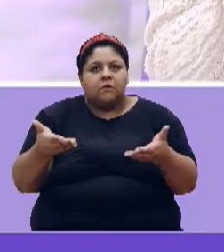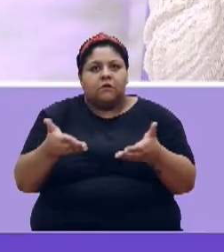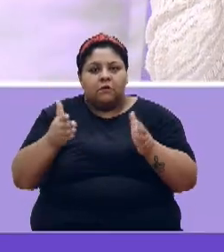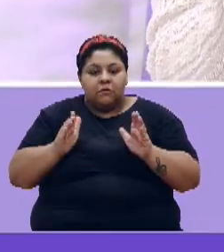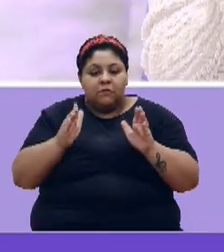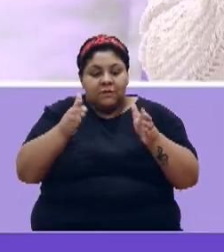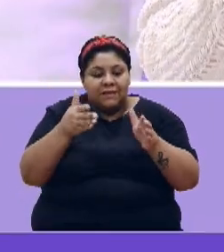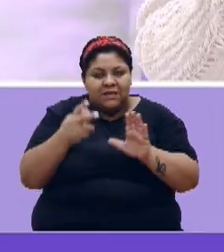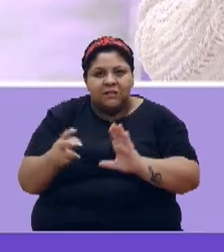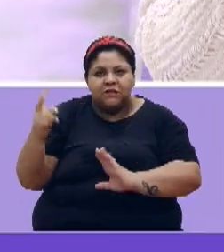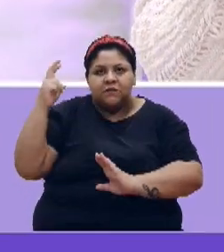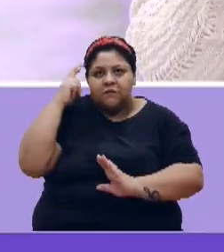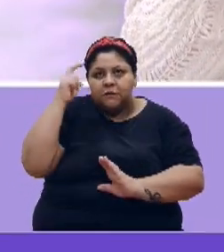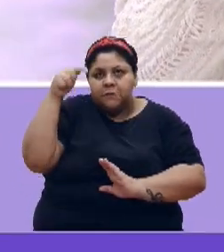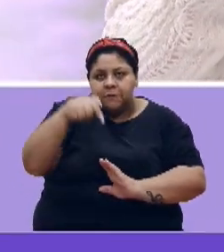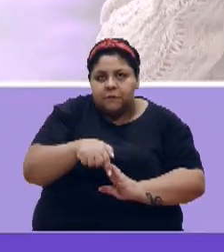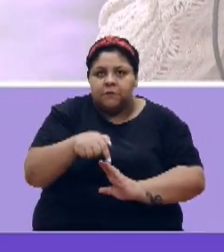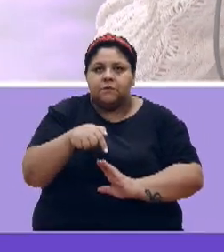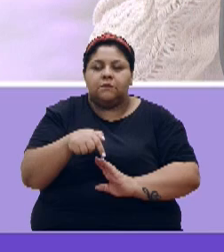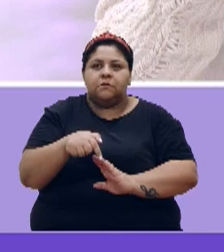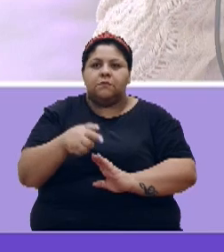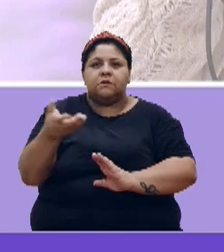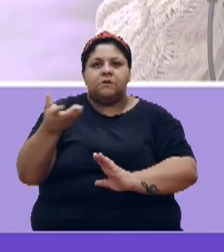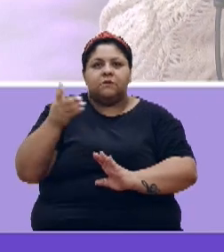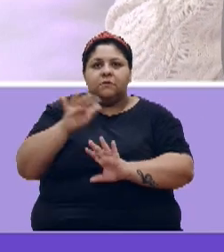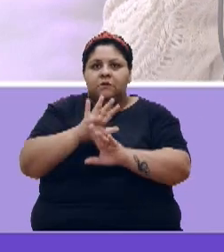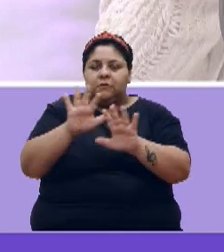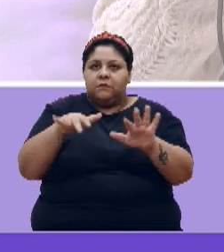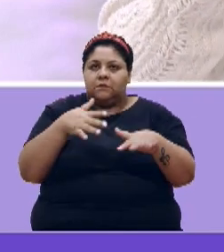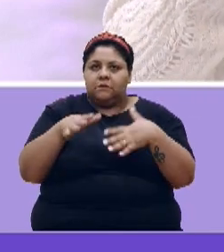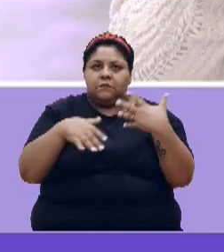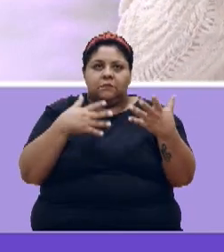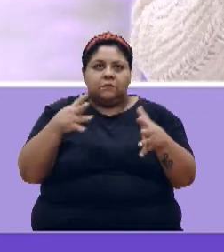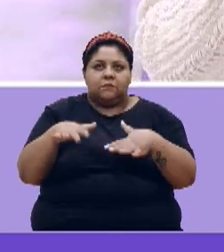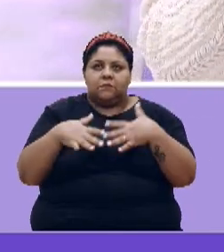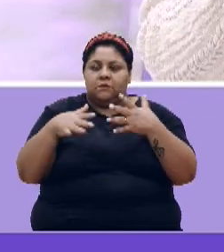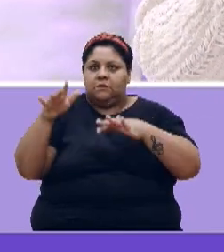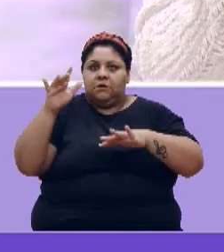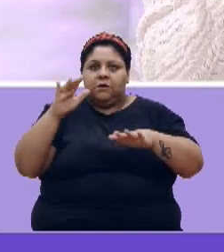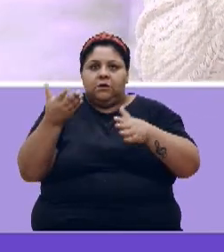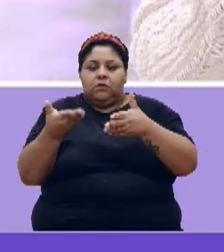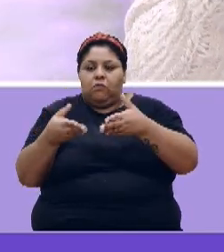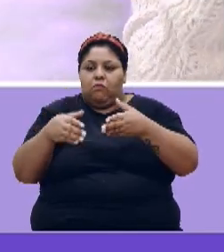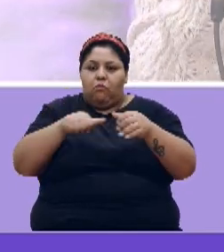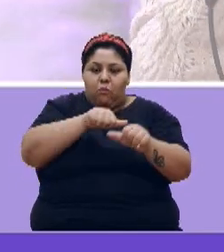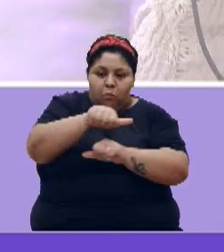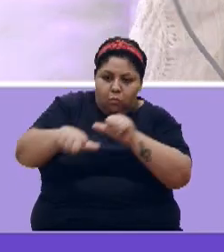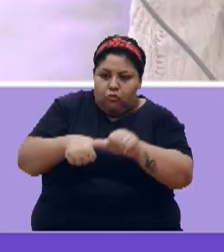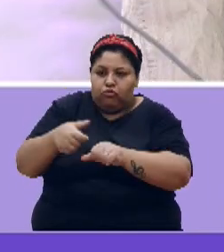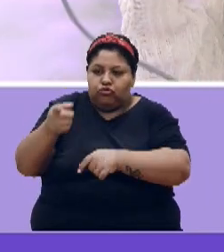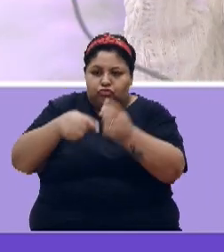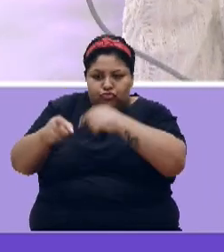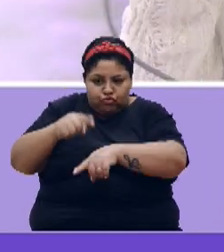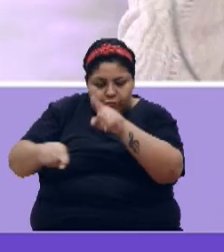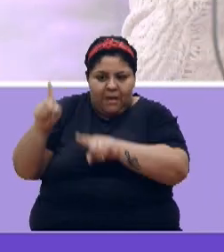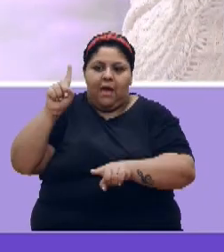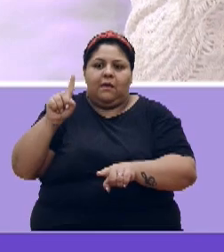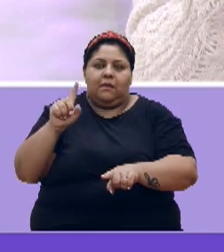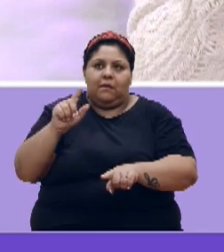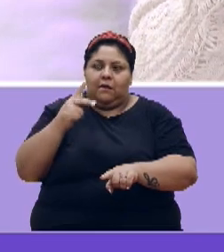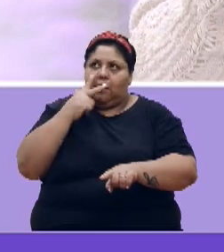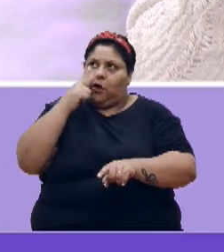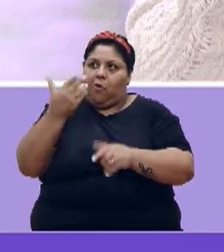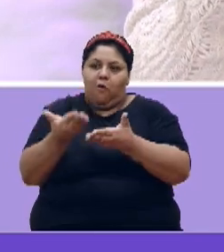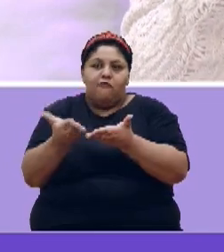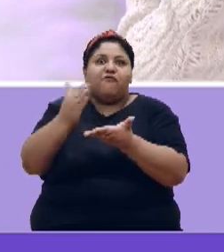nessa cultura que quer que a gente vira a página, né? Que a gente supere, que a gente